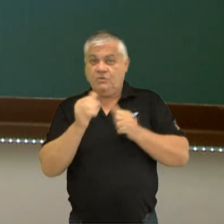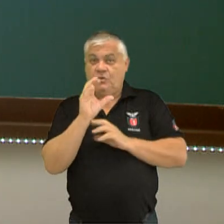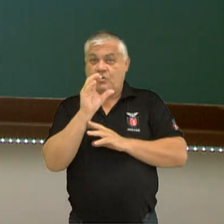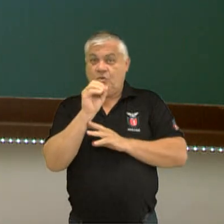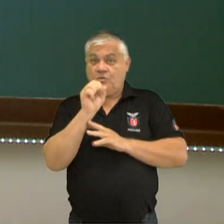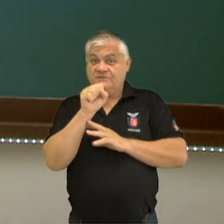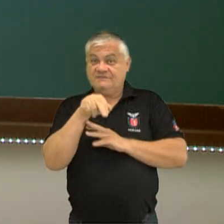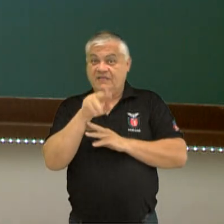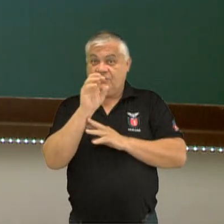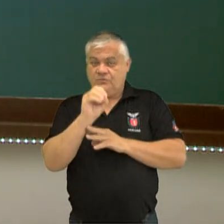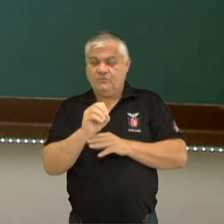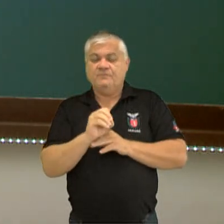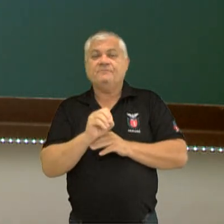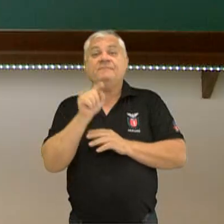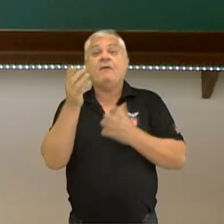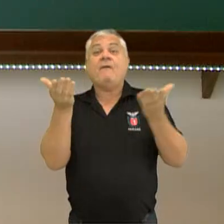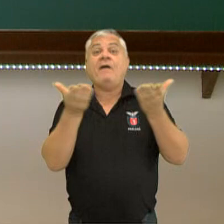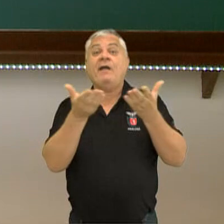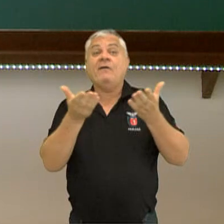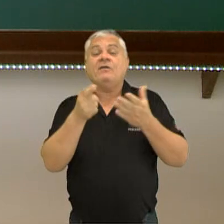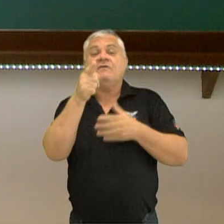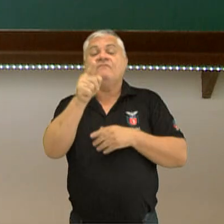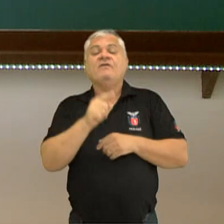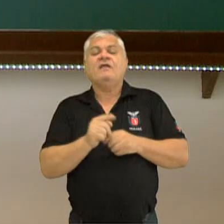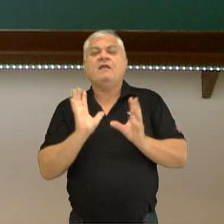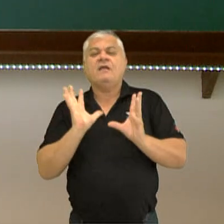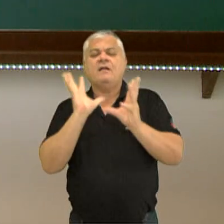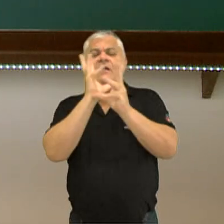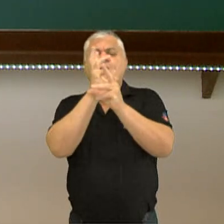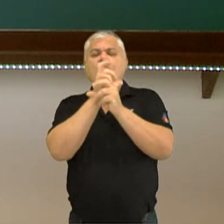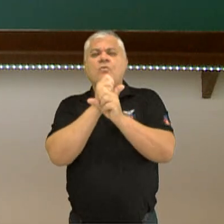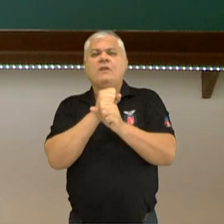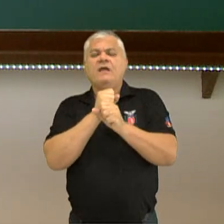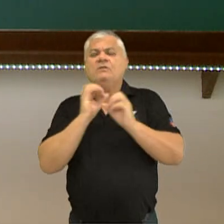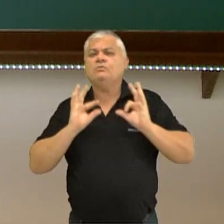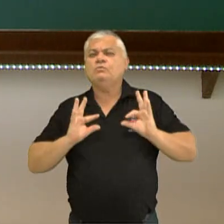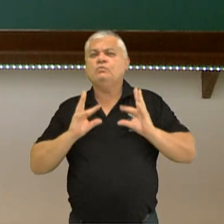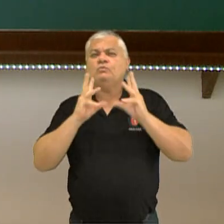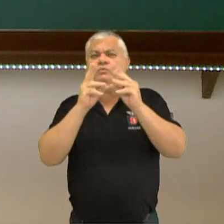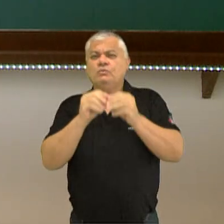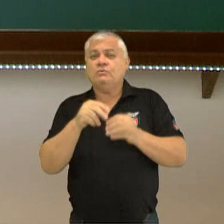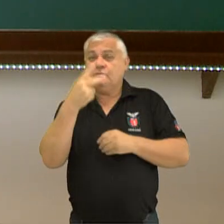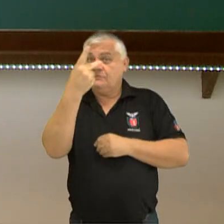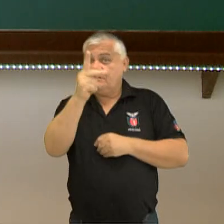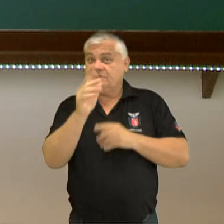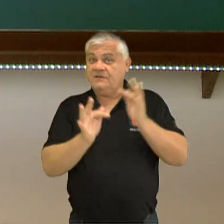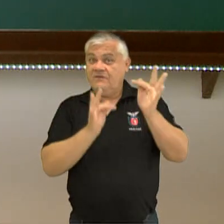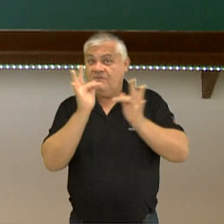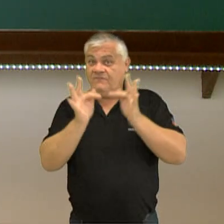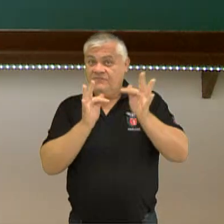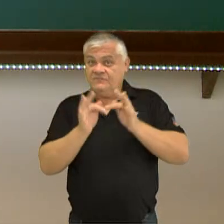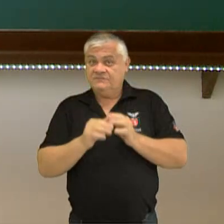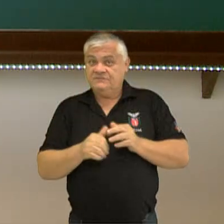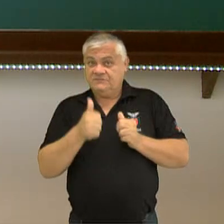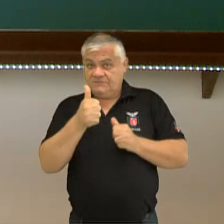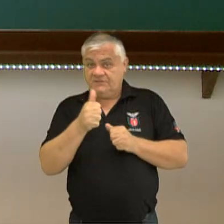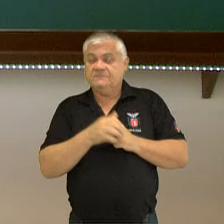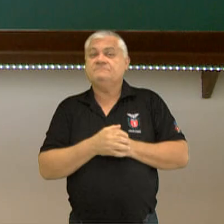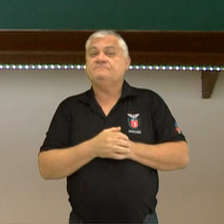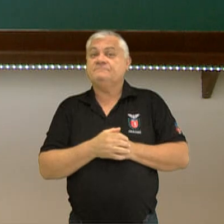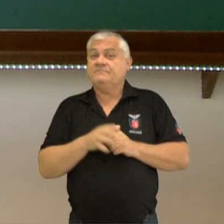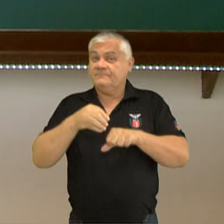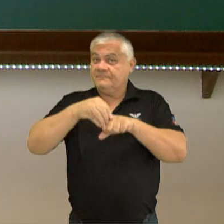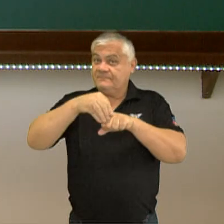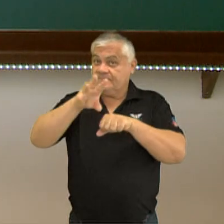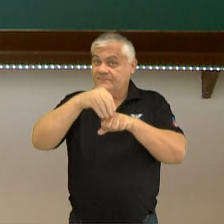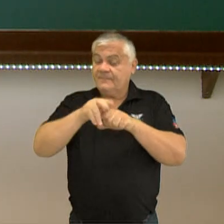cosseno. Então, o que nós vamos fazer agora é calcular todos os parâmetros dessa função que vocês têm os dados. Uma dica é